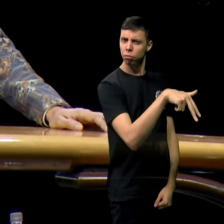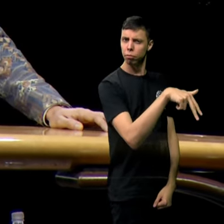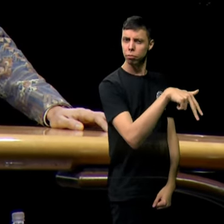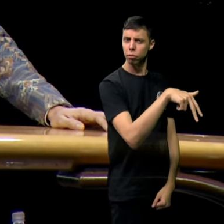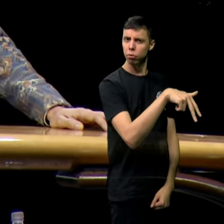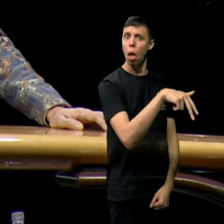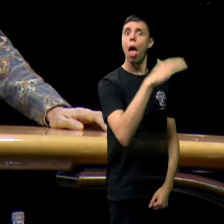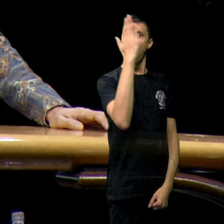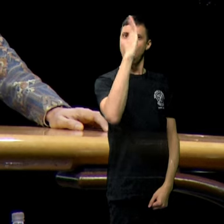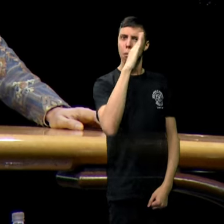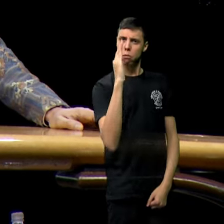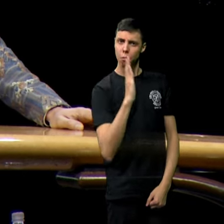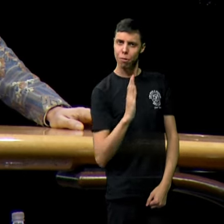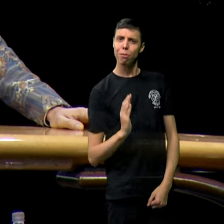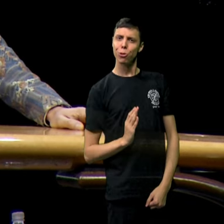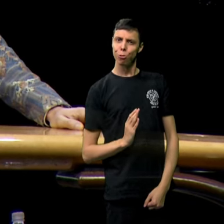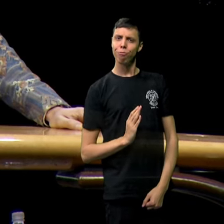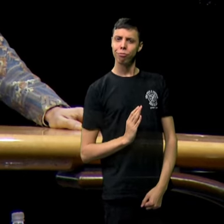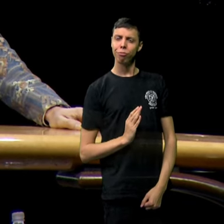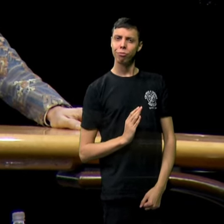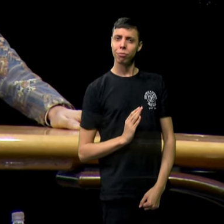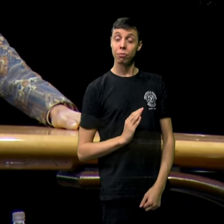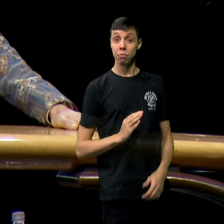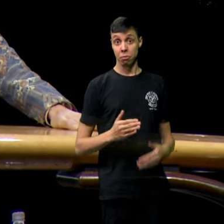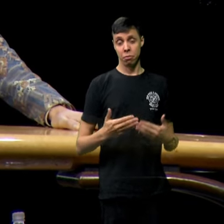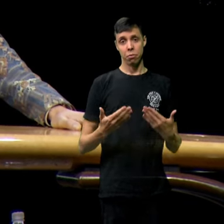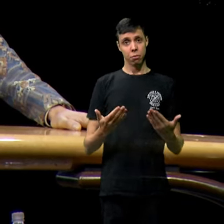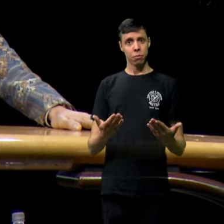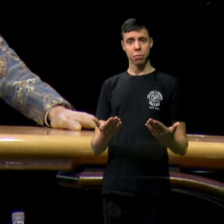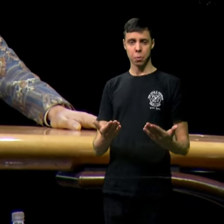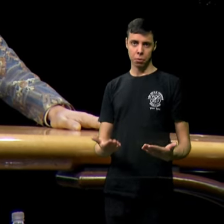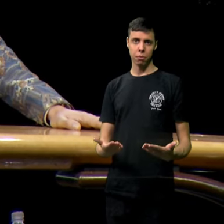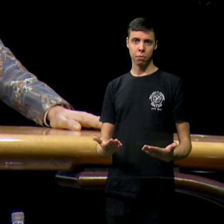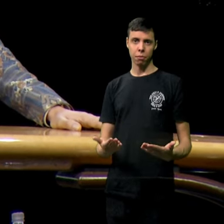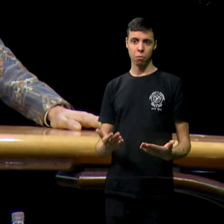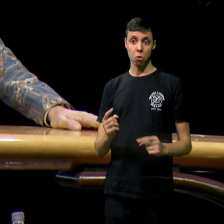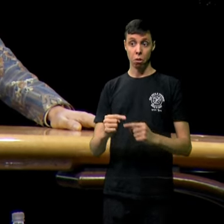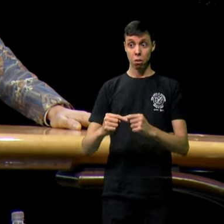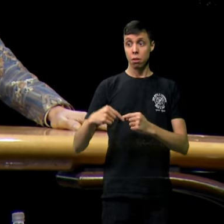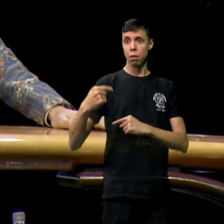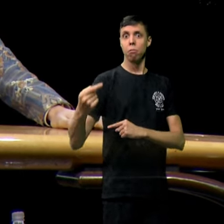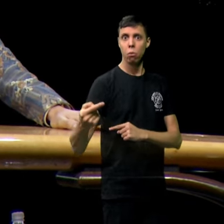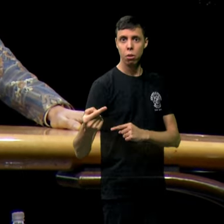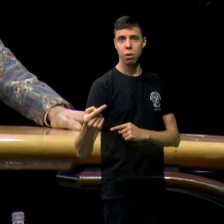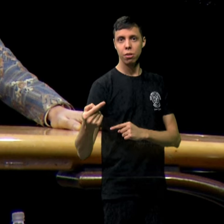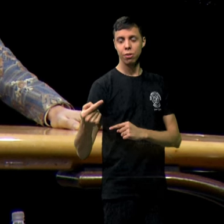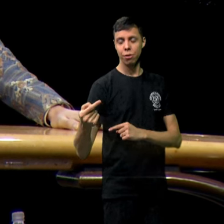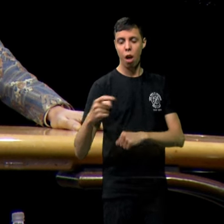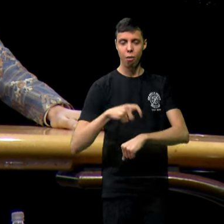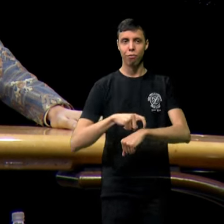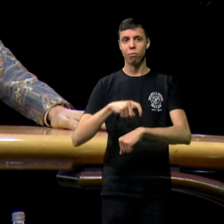nação brasileira. E depois disso virá escassez.